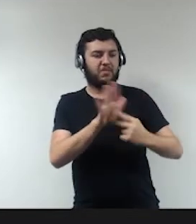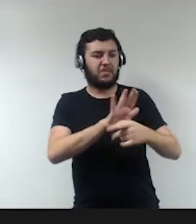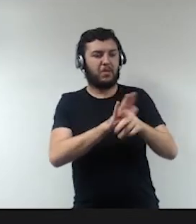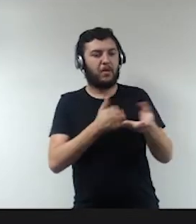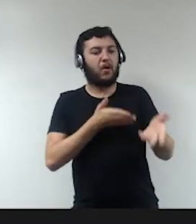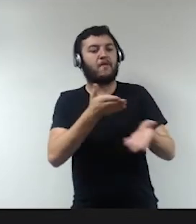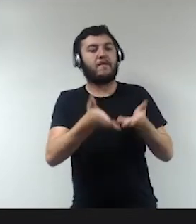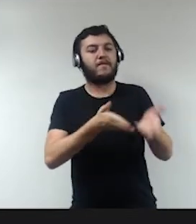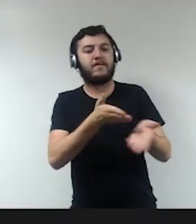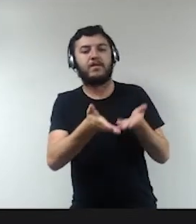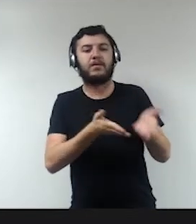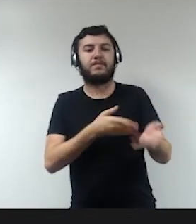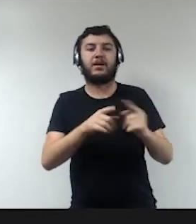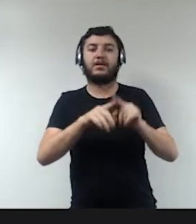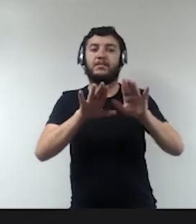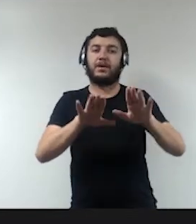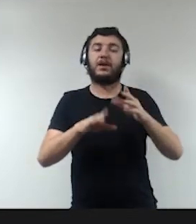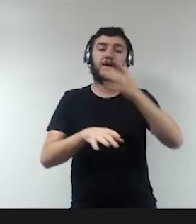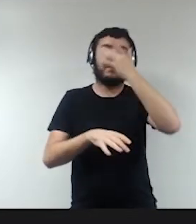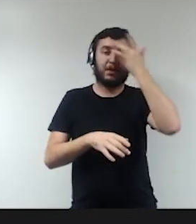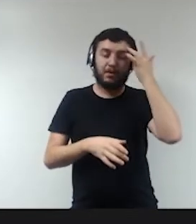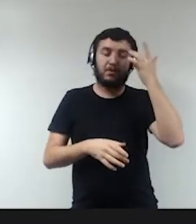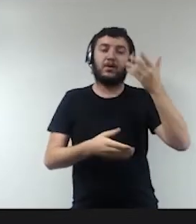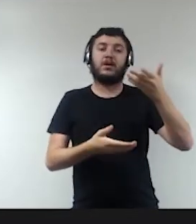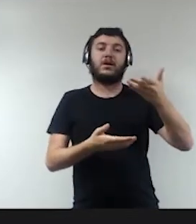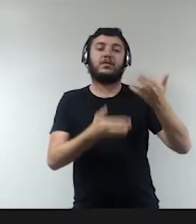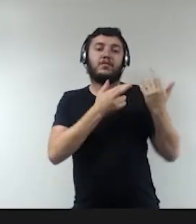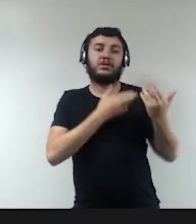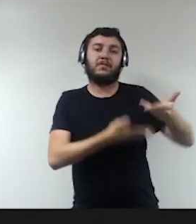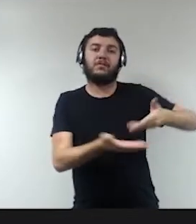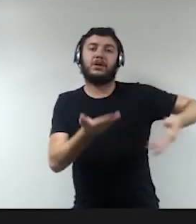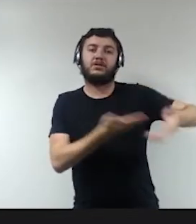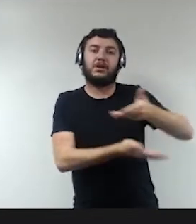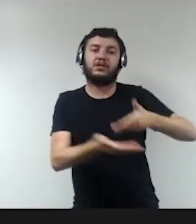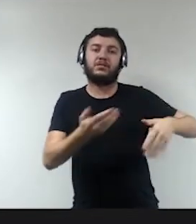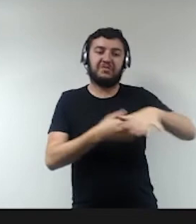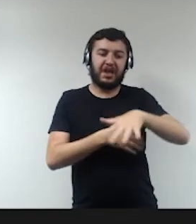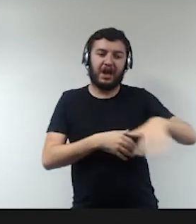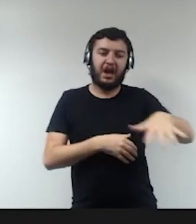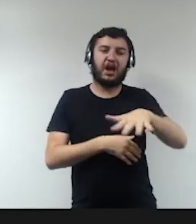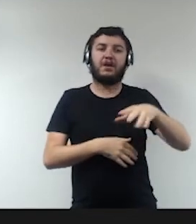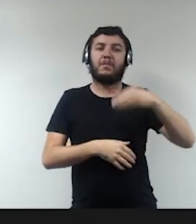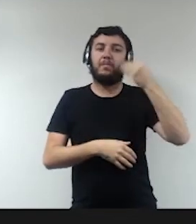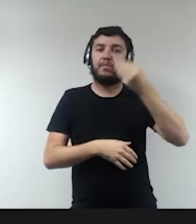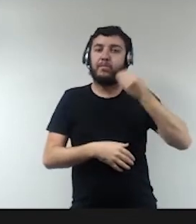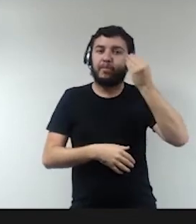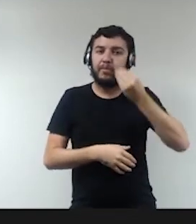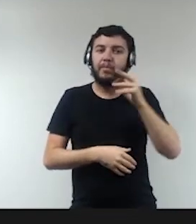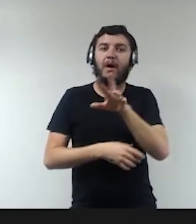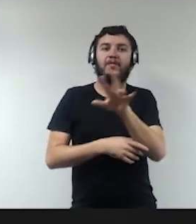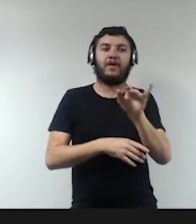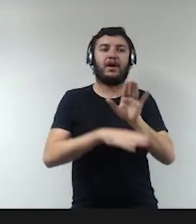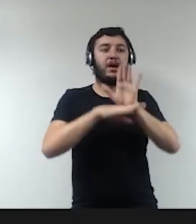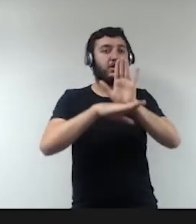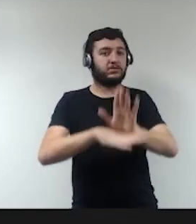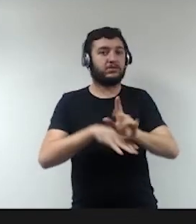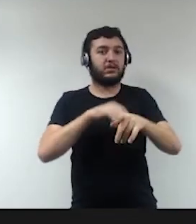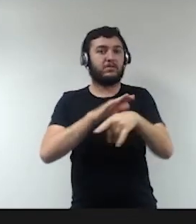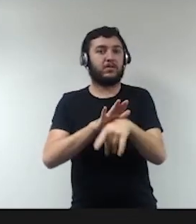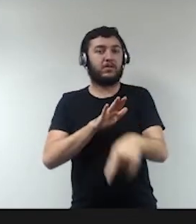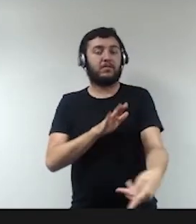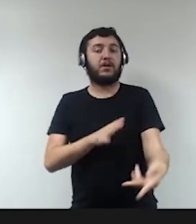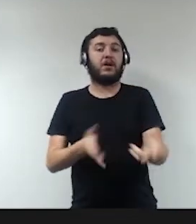de um mediador experiente na área recuperacional ajuda muito na feitura de um